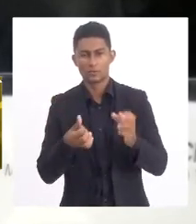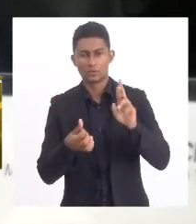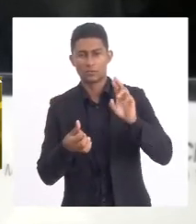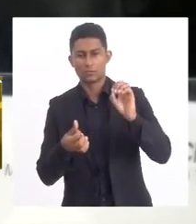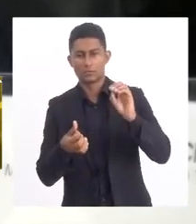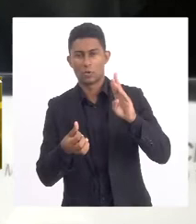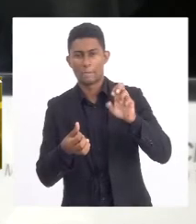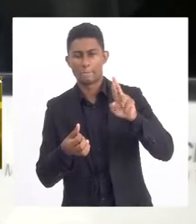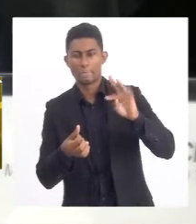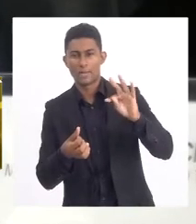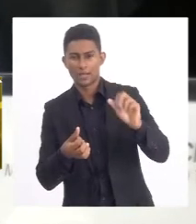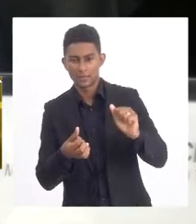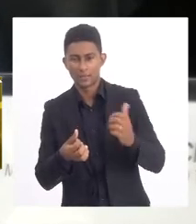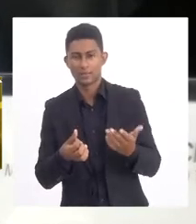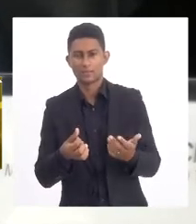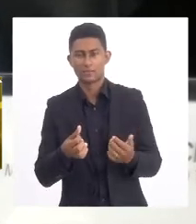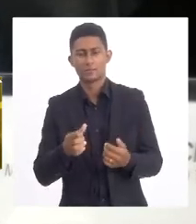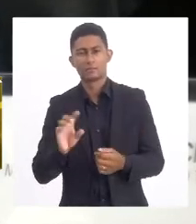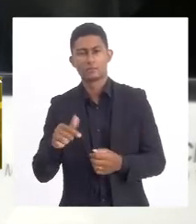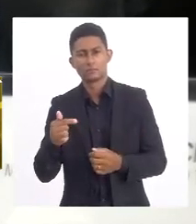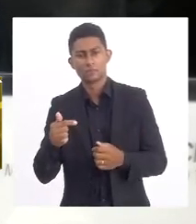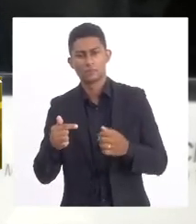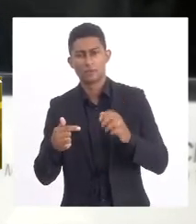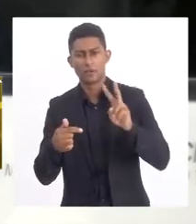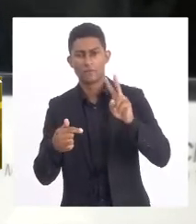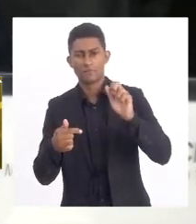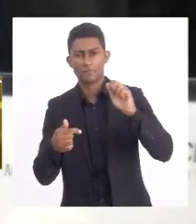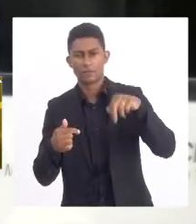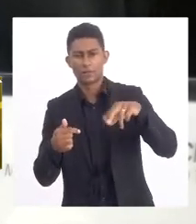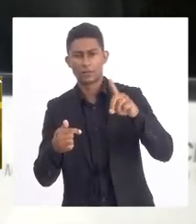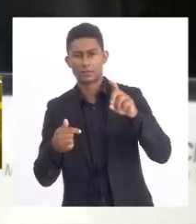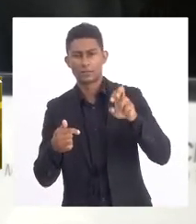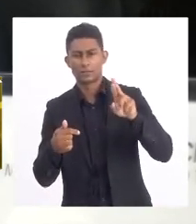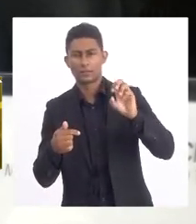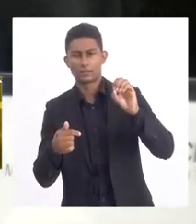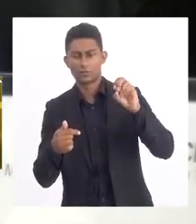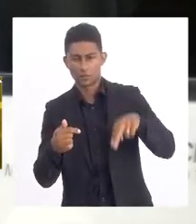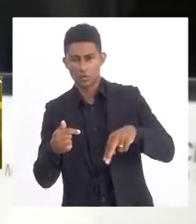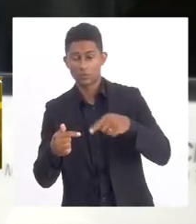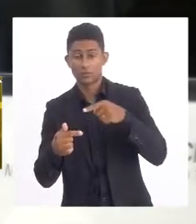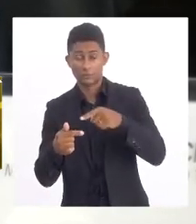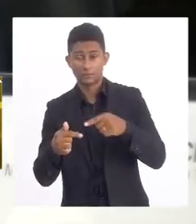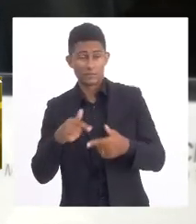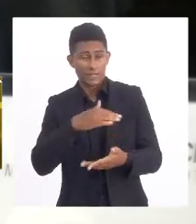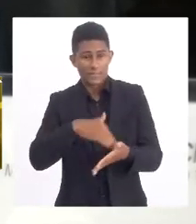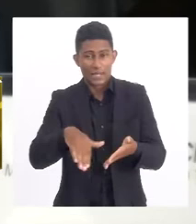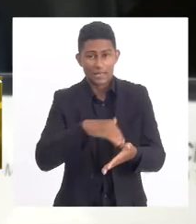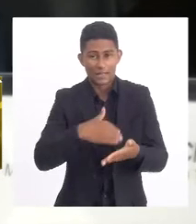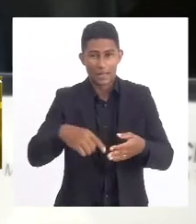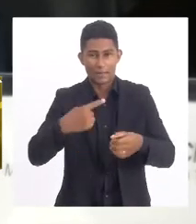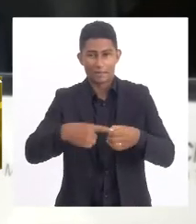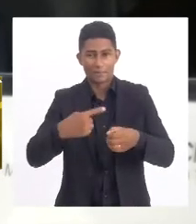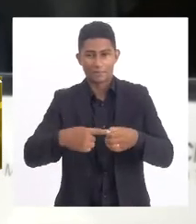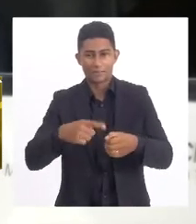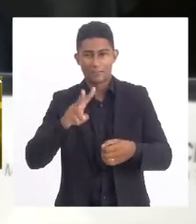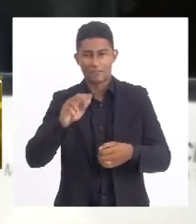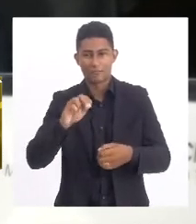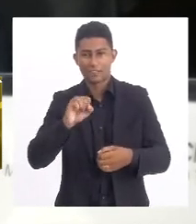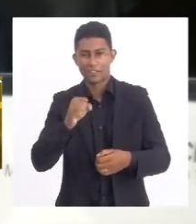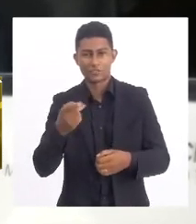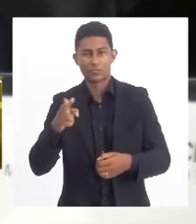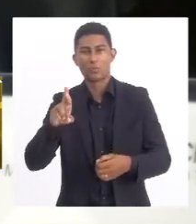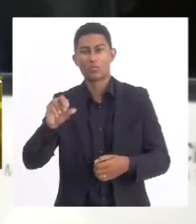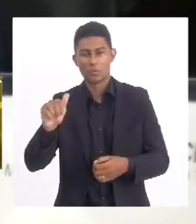Convention visitors and roll o Vanderson Farias aqui secretário do município de Vassouras e apresentando todos os secretários municipais de turismo